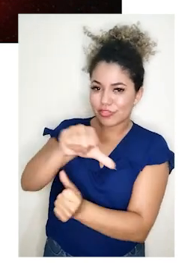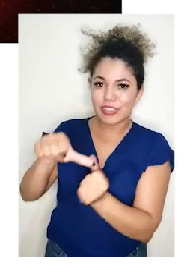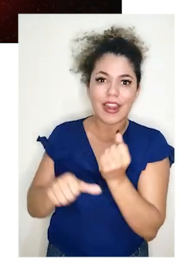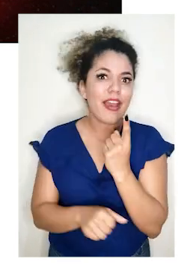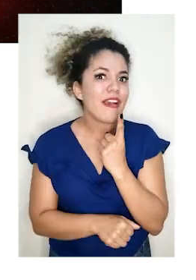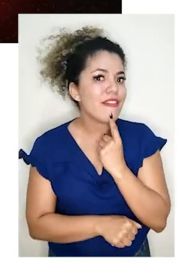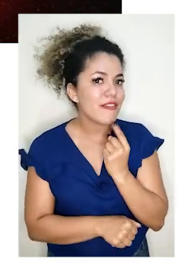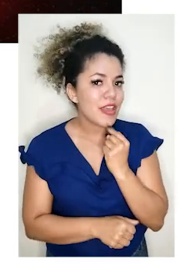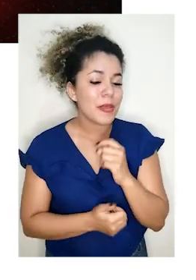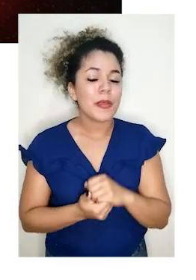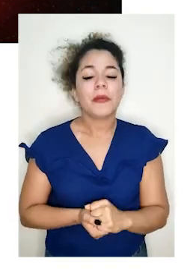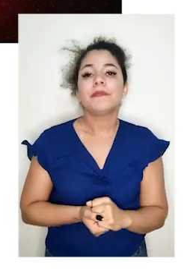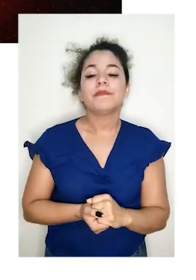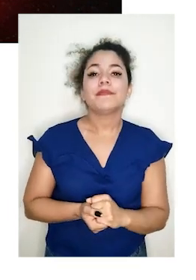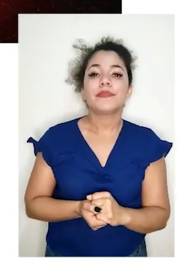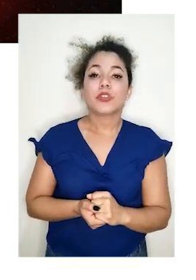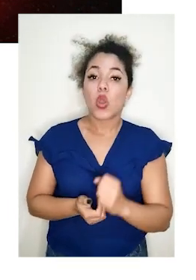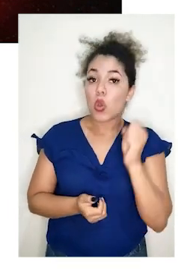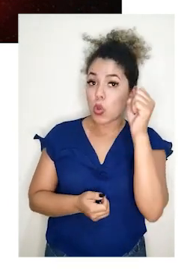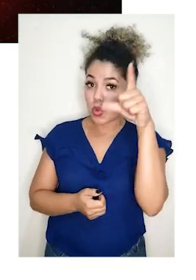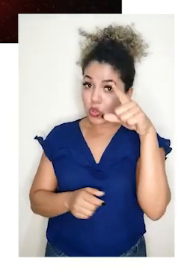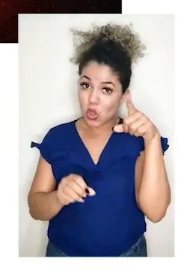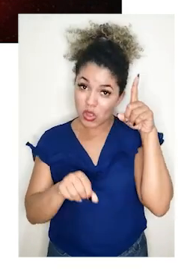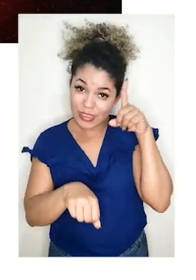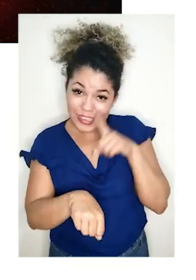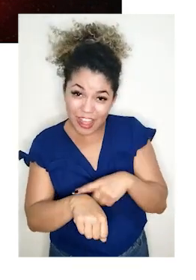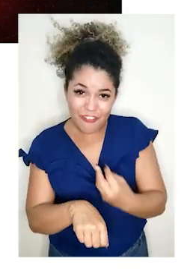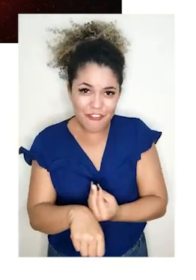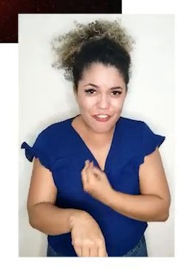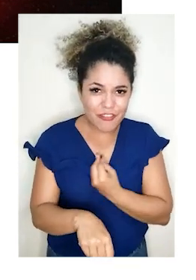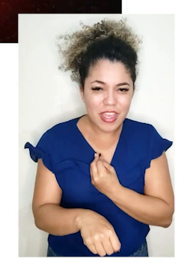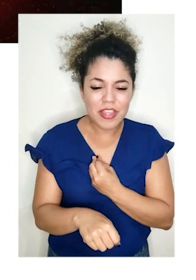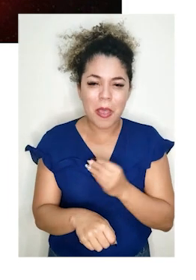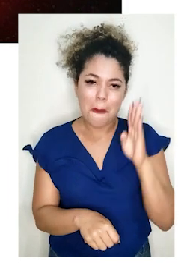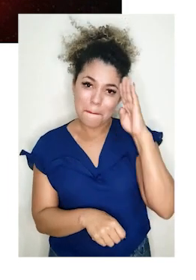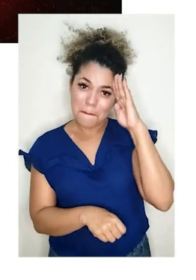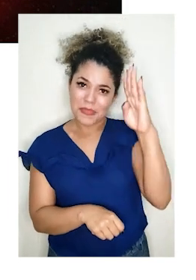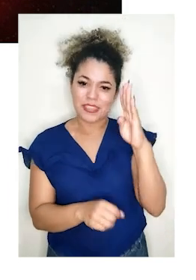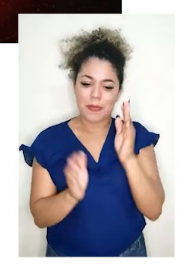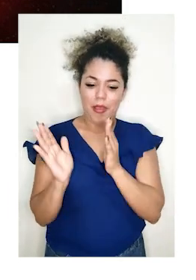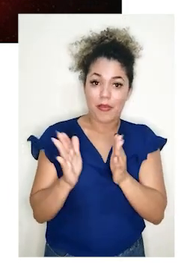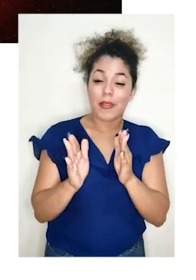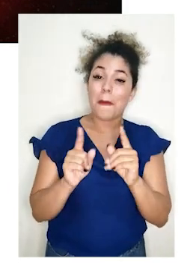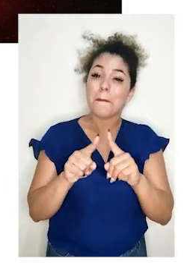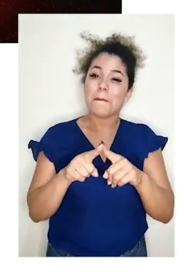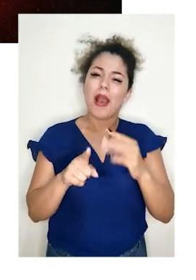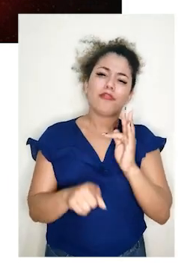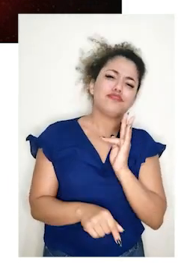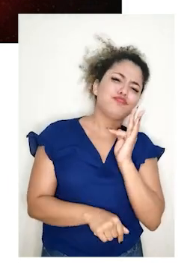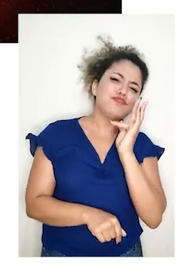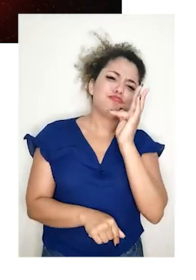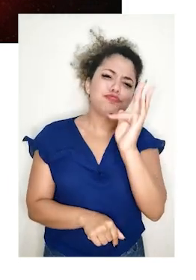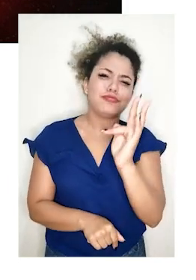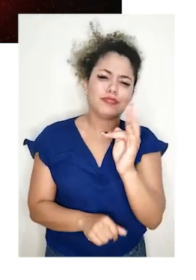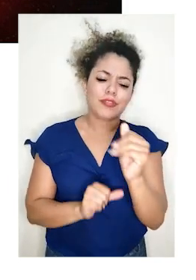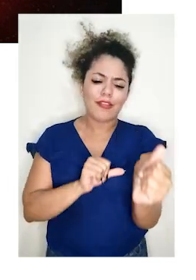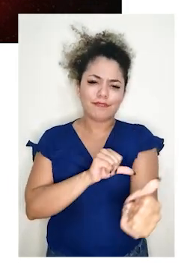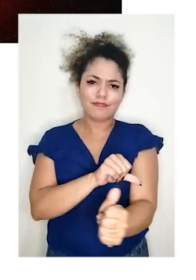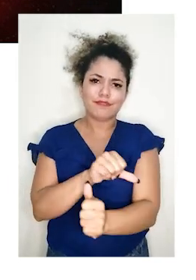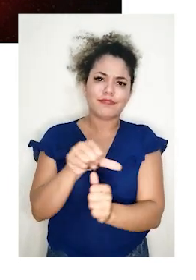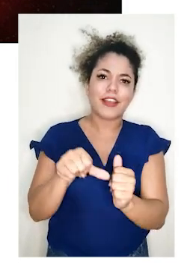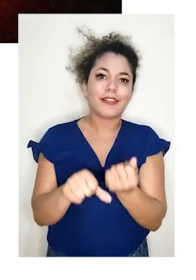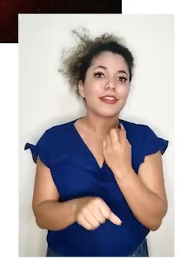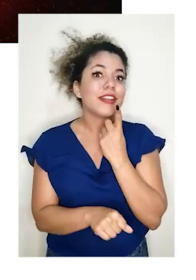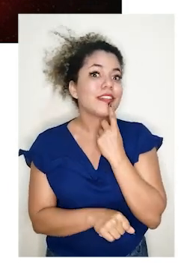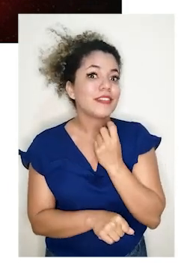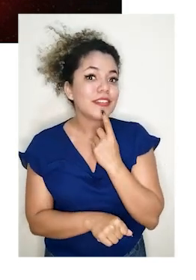fase principal. O Sol está caracterizado nessa fase. Consequentemente, em algum momento ele vai se tornar uma gigante vermelha. Quando isso?